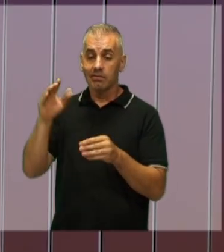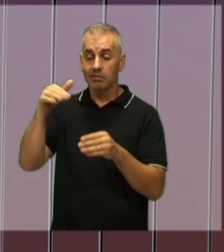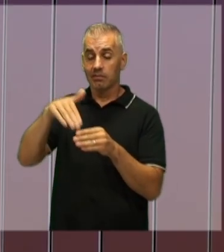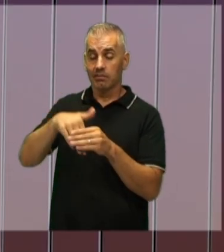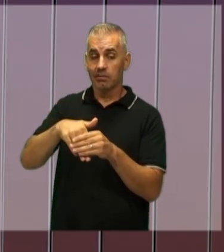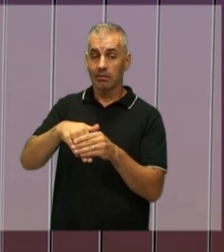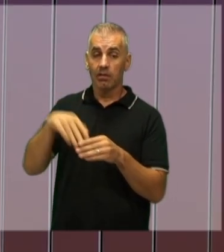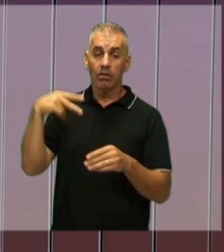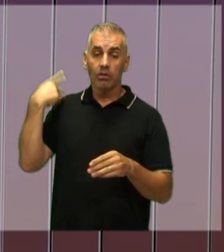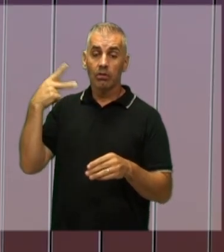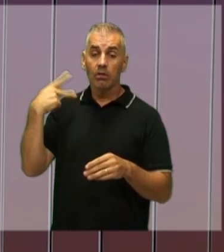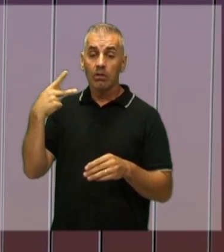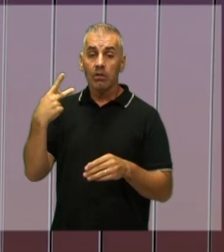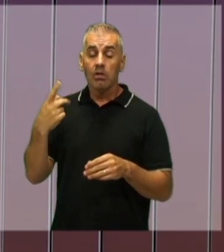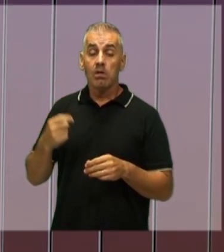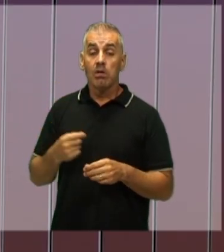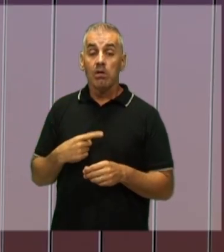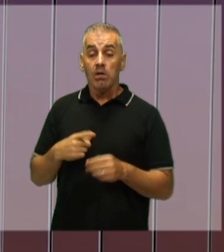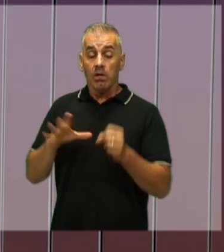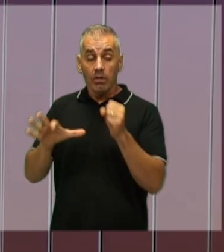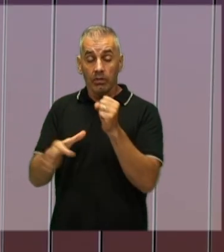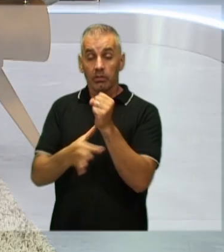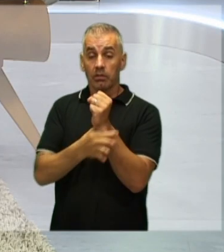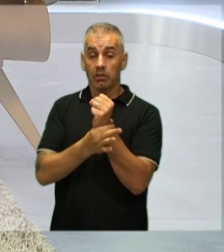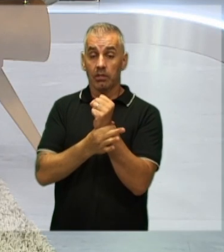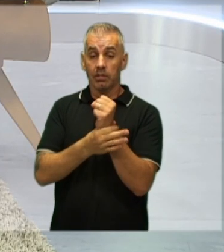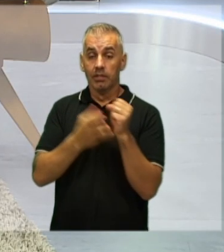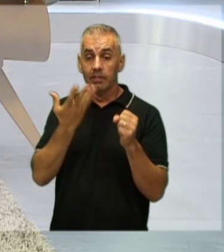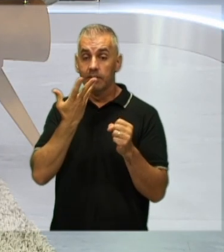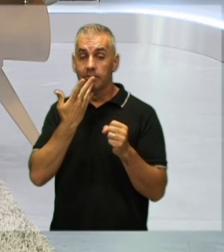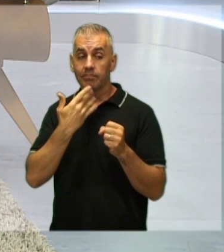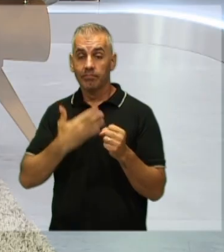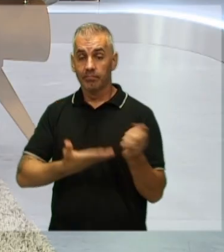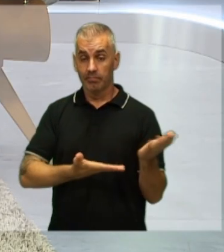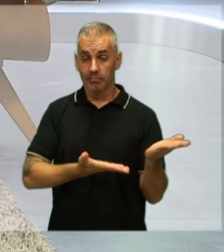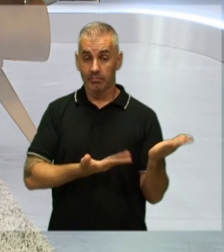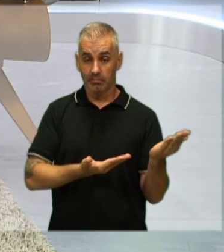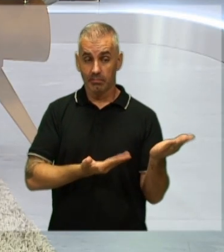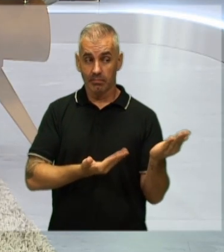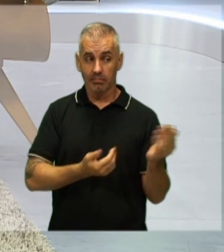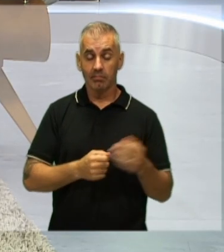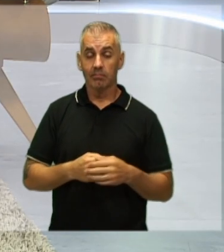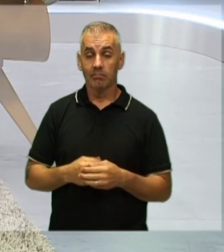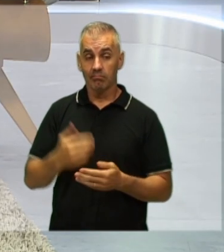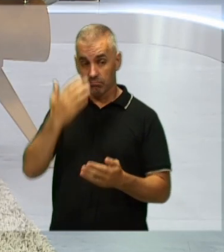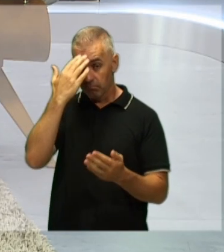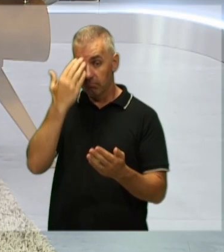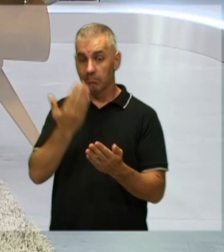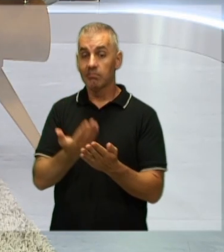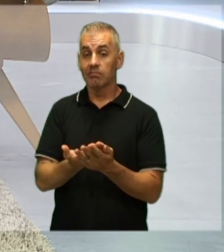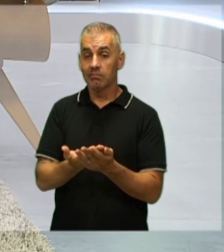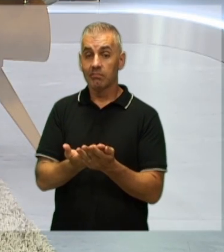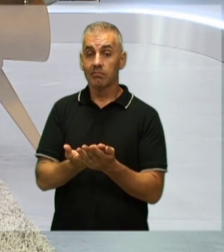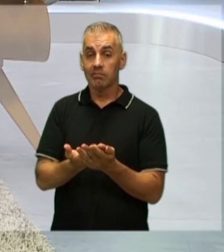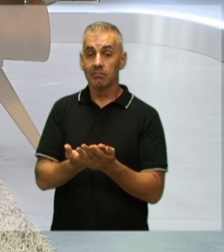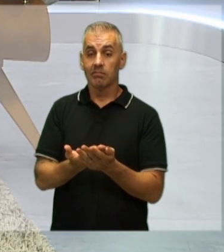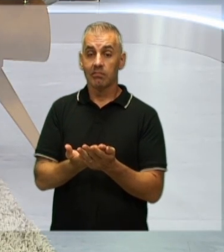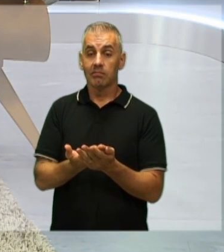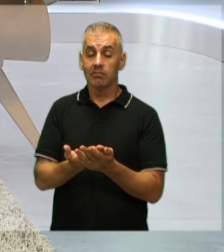candidato. É a proteção das crianças e dos adolescentes. E eu tenho dito frequentemente em